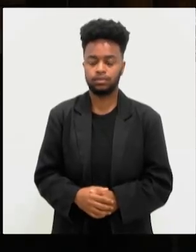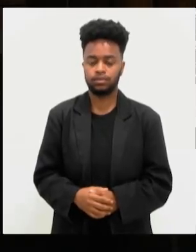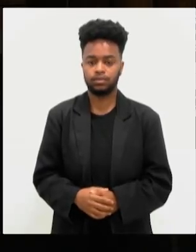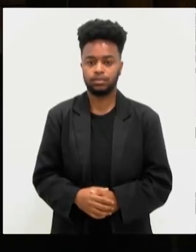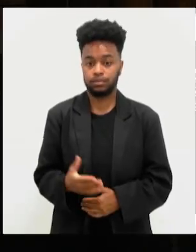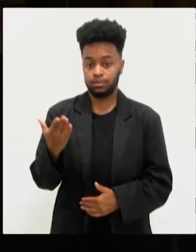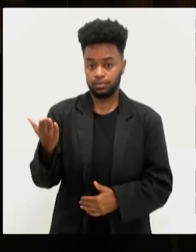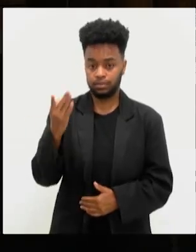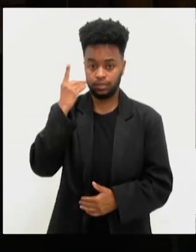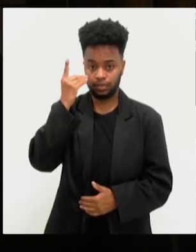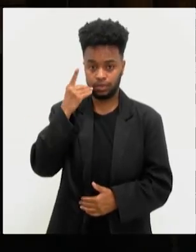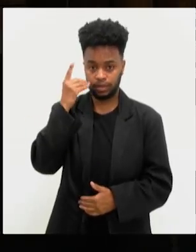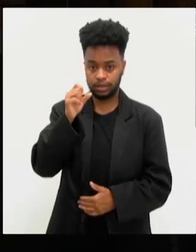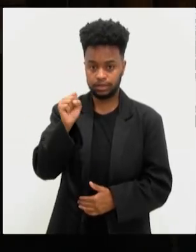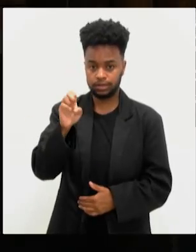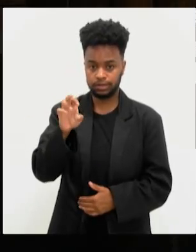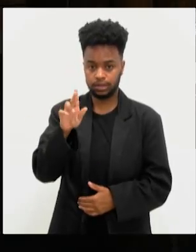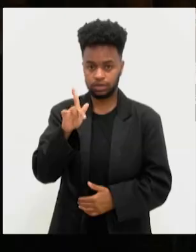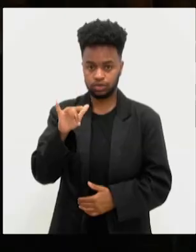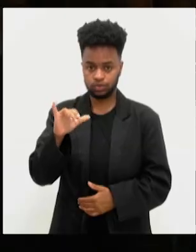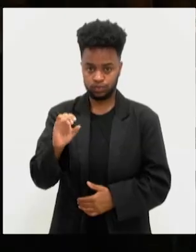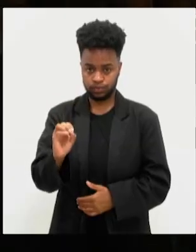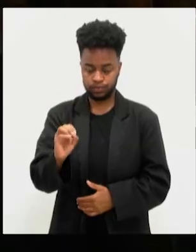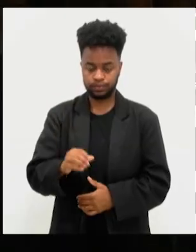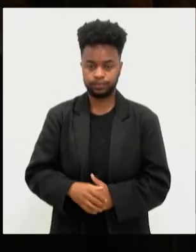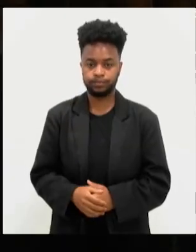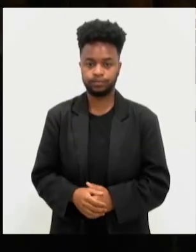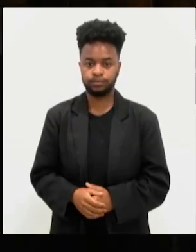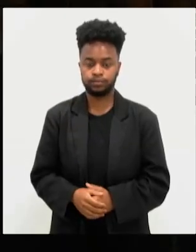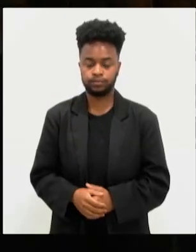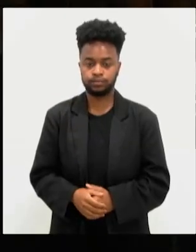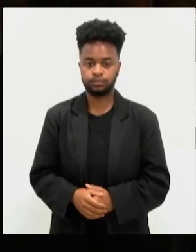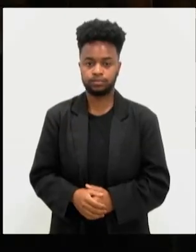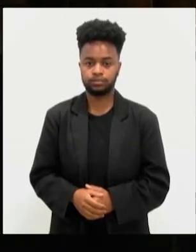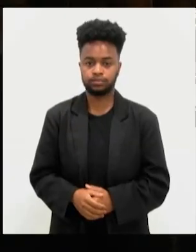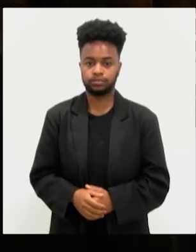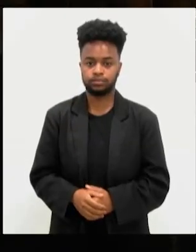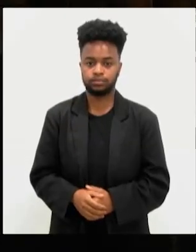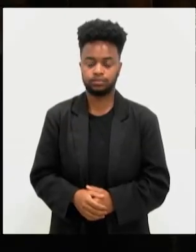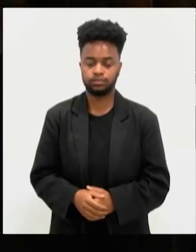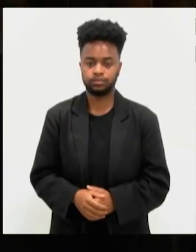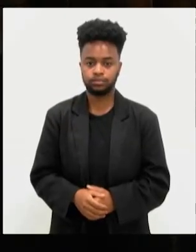Deputado Sérgio Fernandes, entre as suas diversas